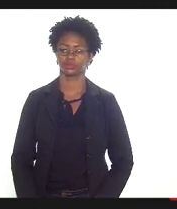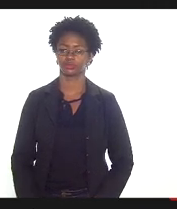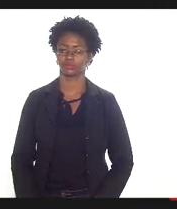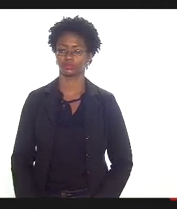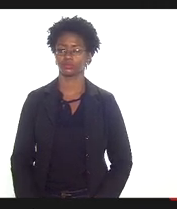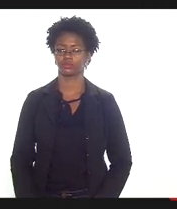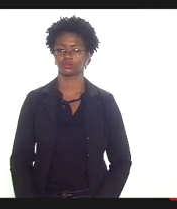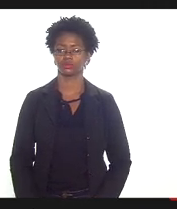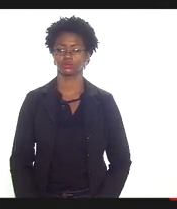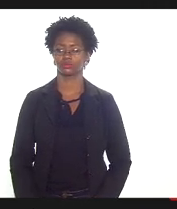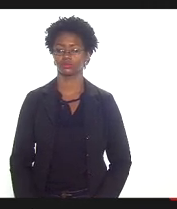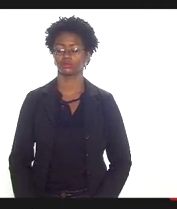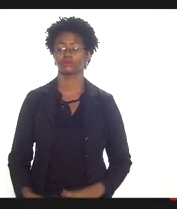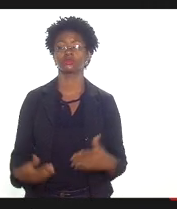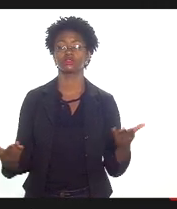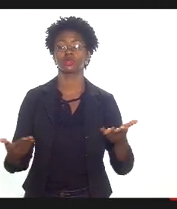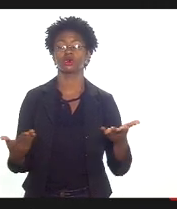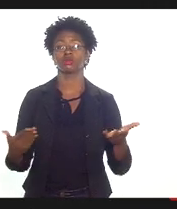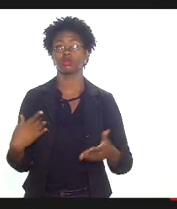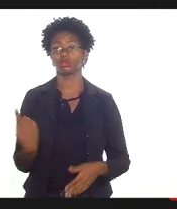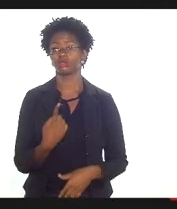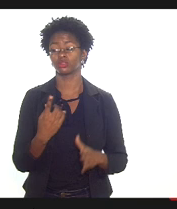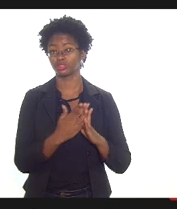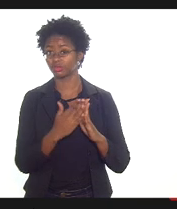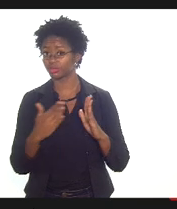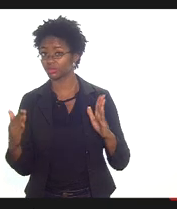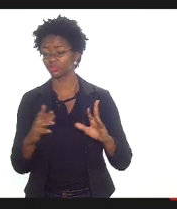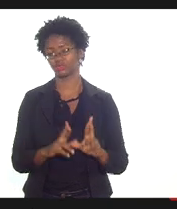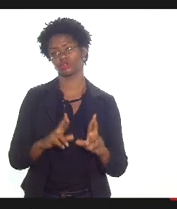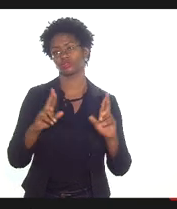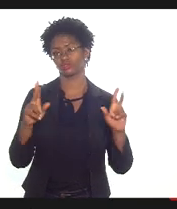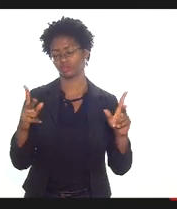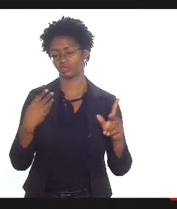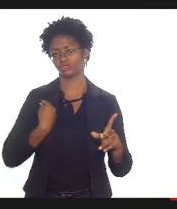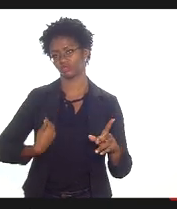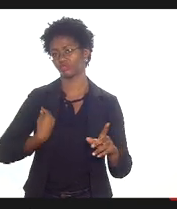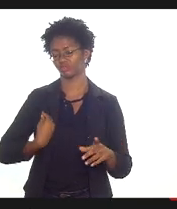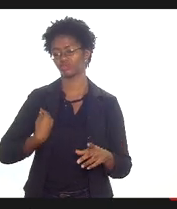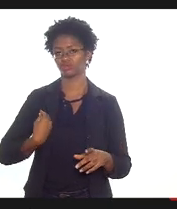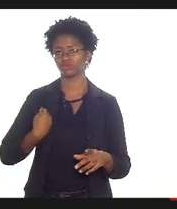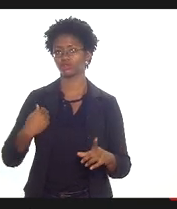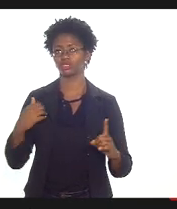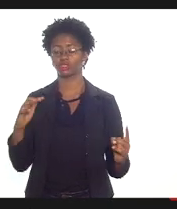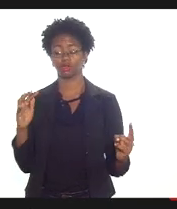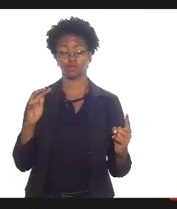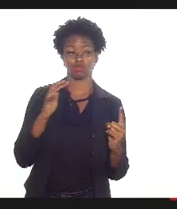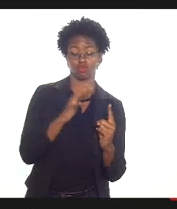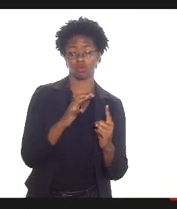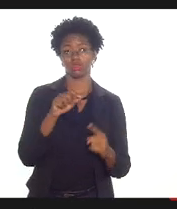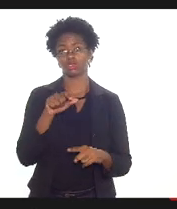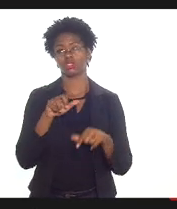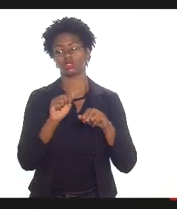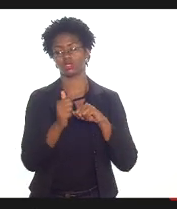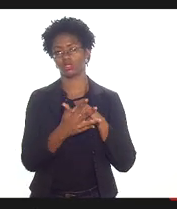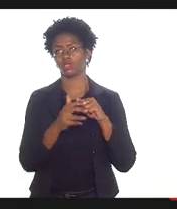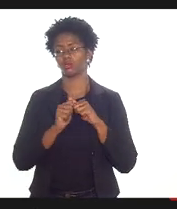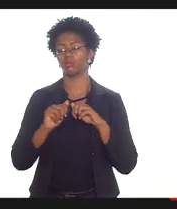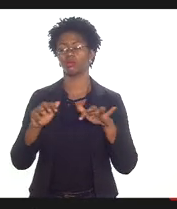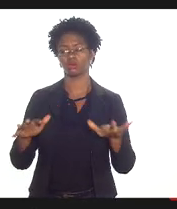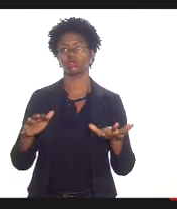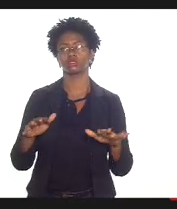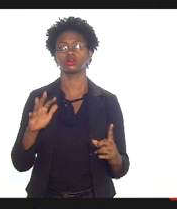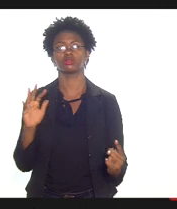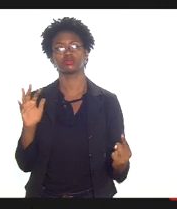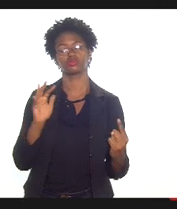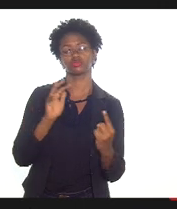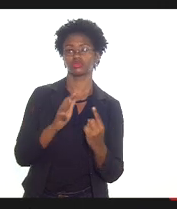Nós estamos vivendo um momento muito diferente, né? O impacto mundial da pandemia ela afetou muito o setor de